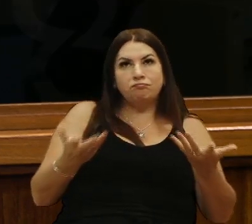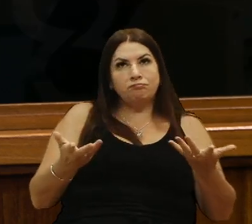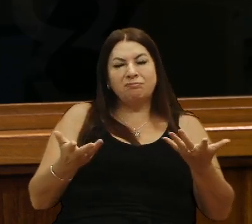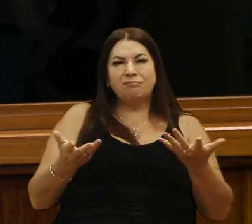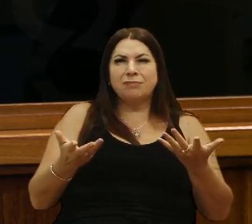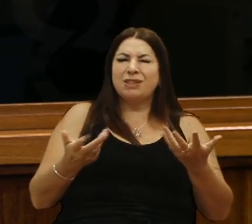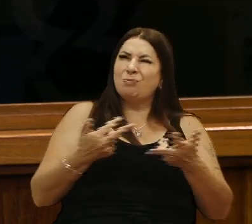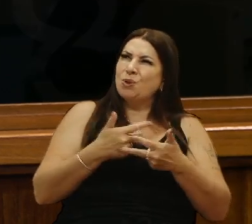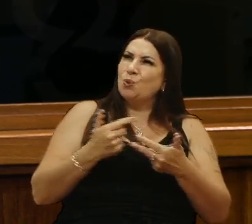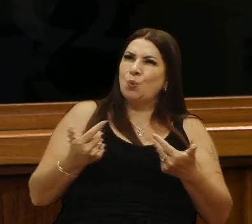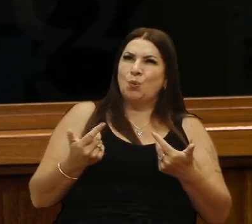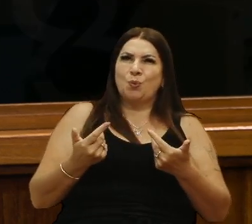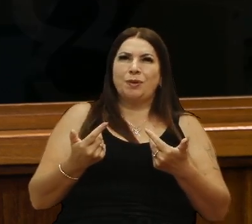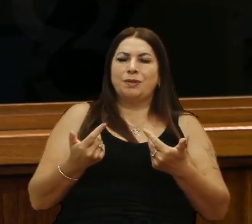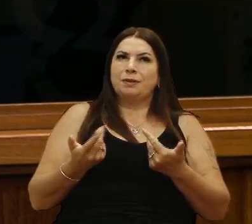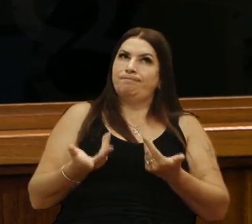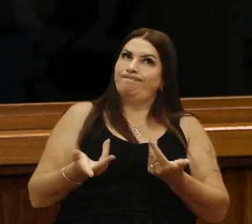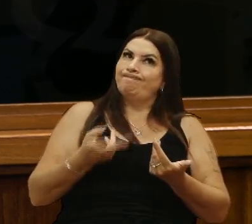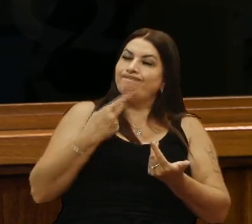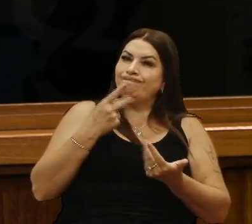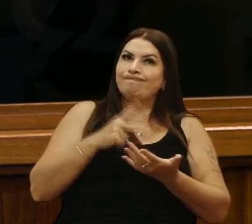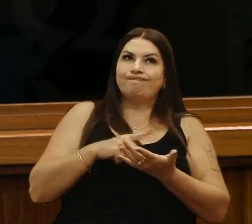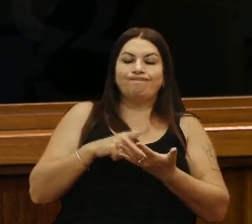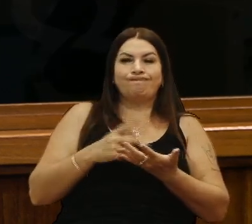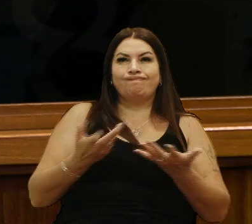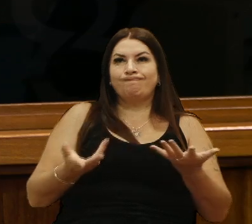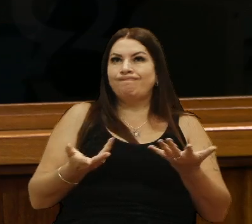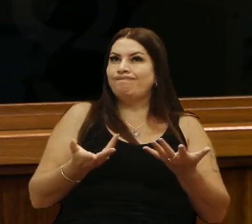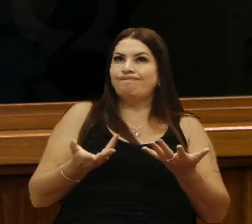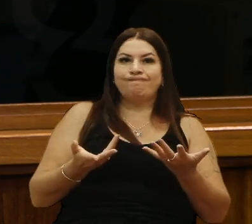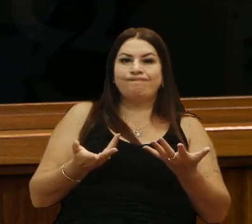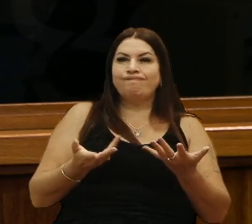é umas coisas que, sinceramente, hoje nós vamos